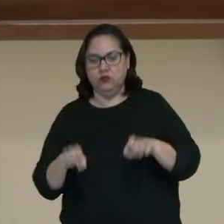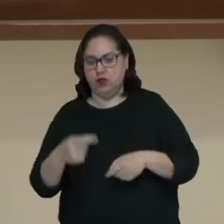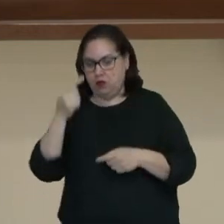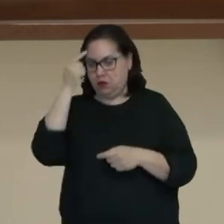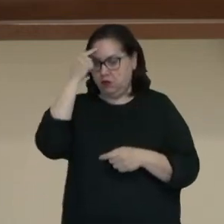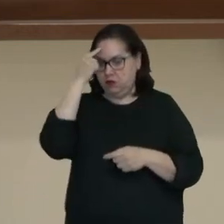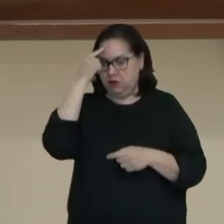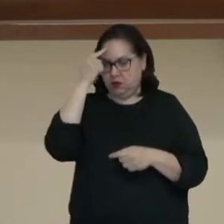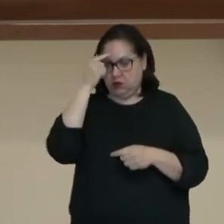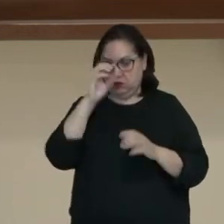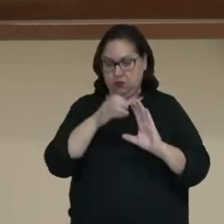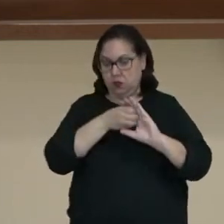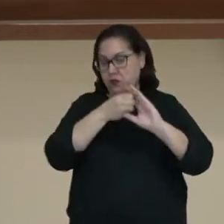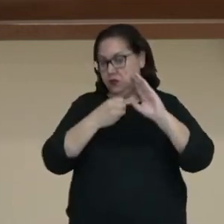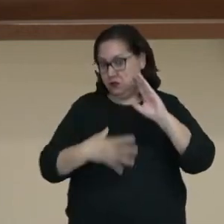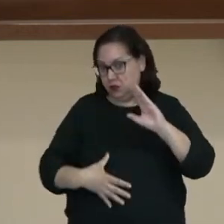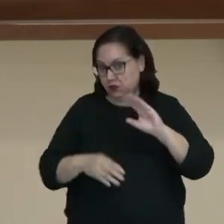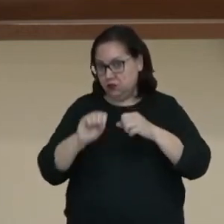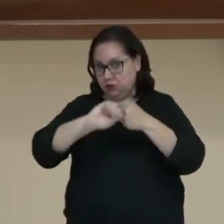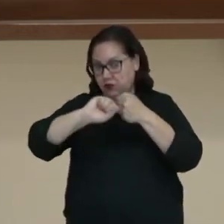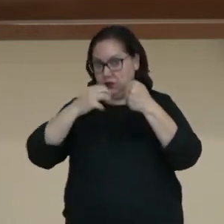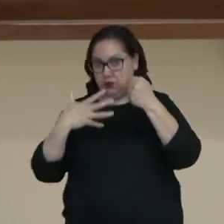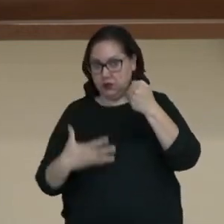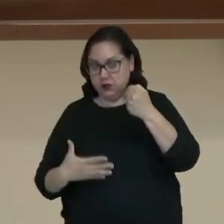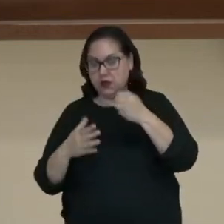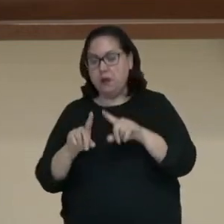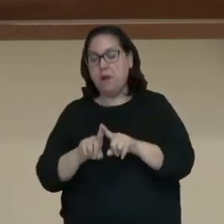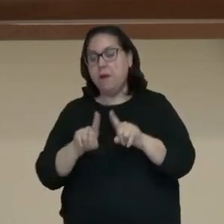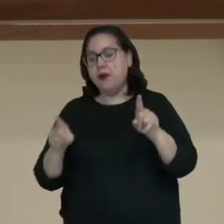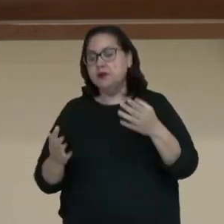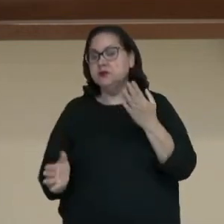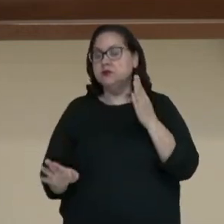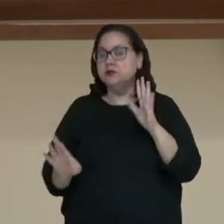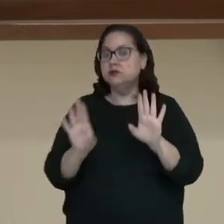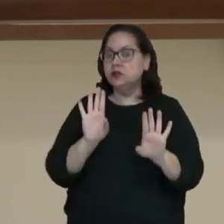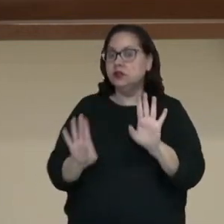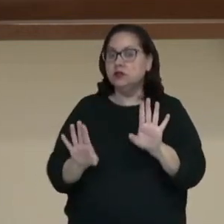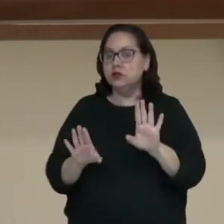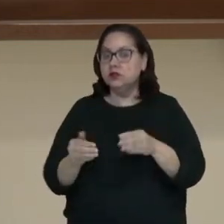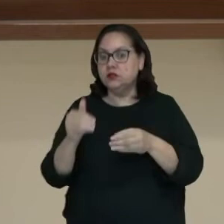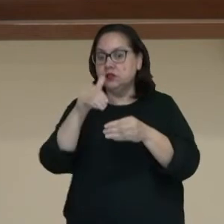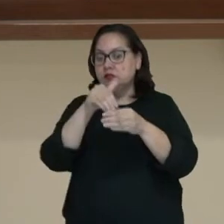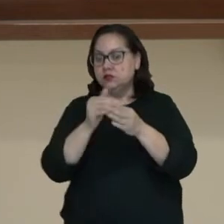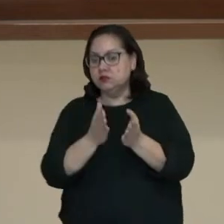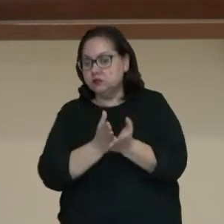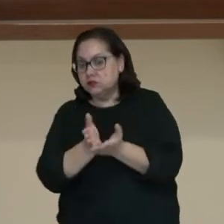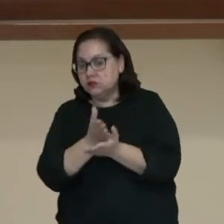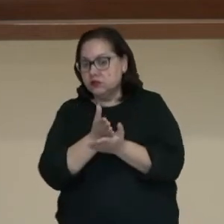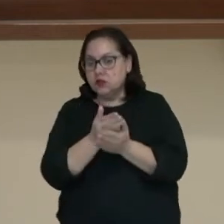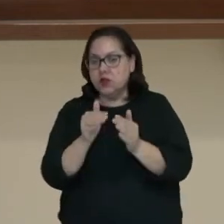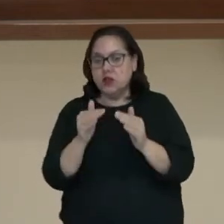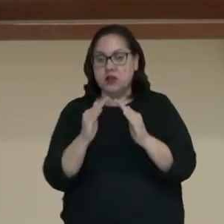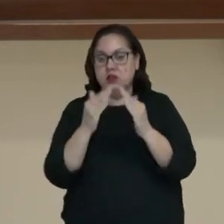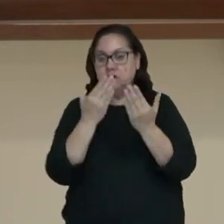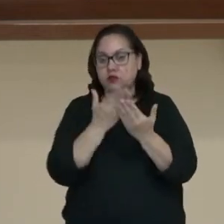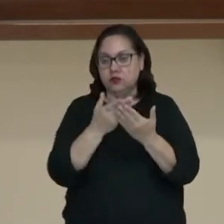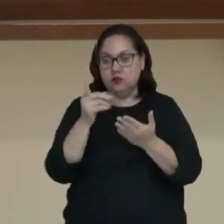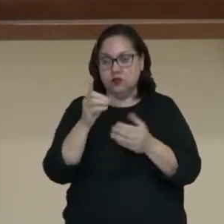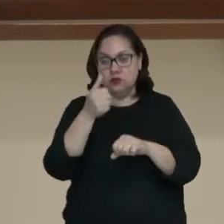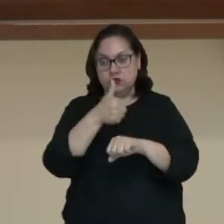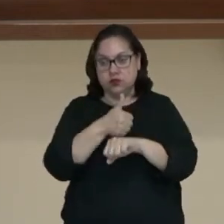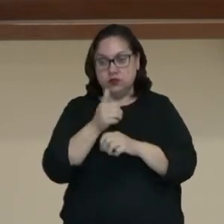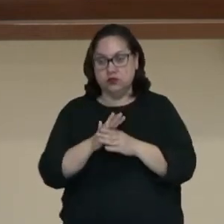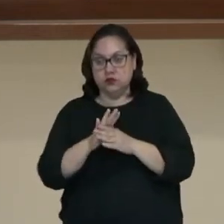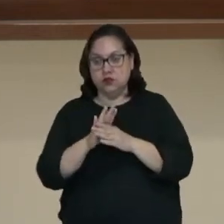pensamento conceitual sobre a democracia, mas talvez tenha tido eleições de direção na sua escola, eleições ali